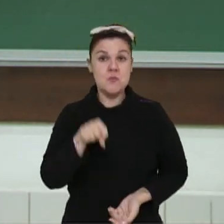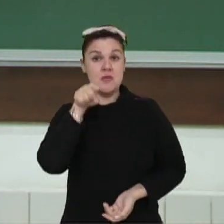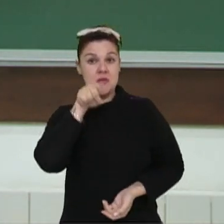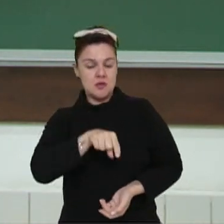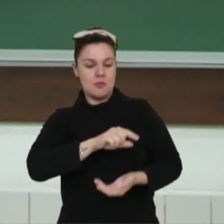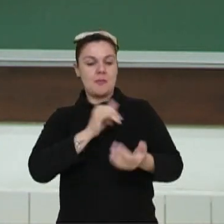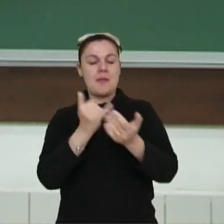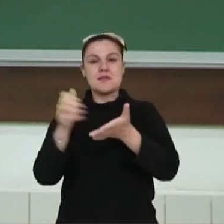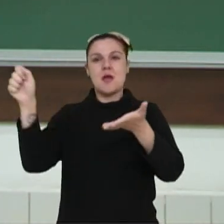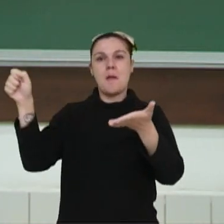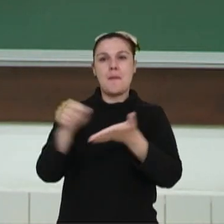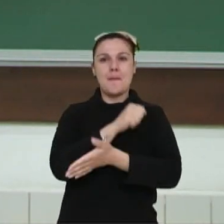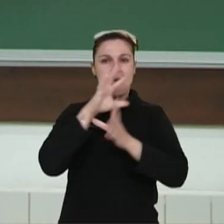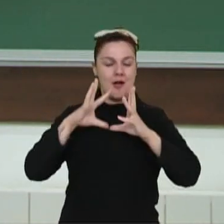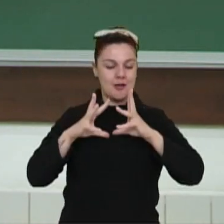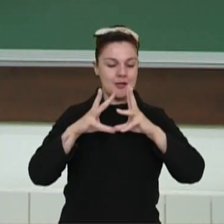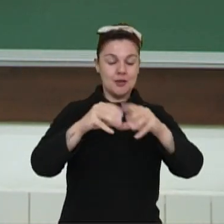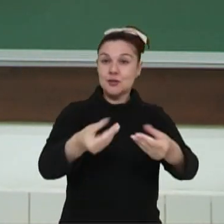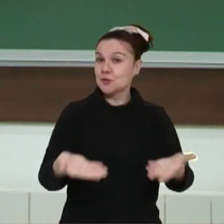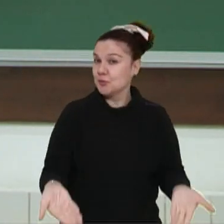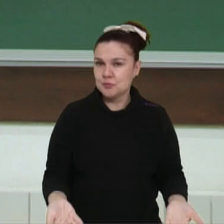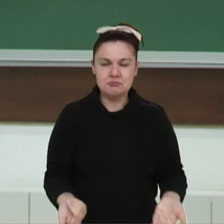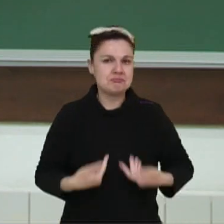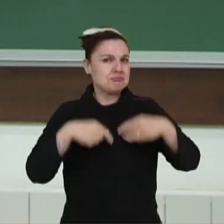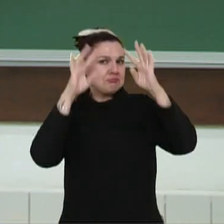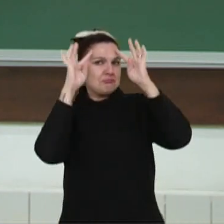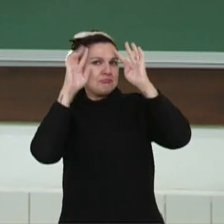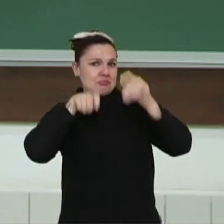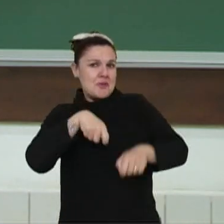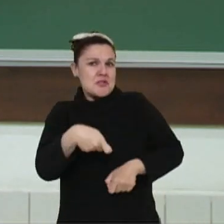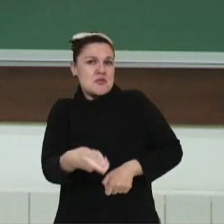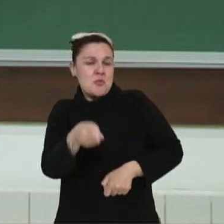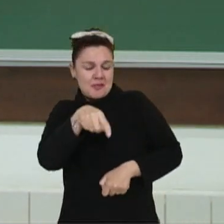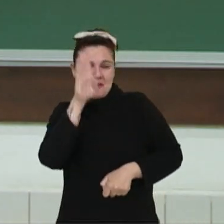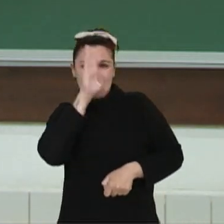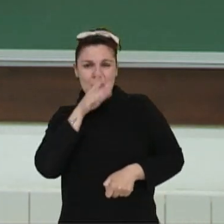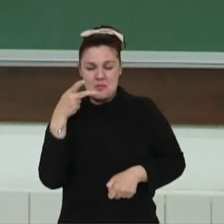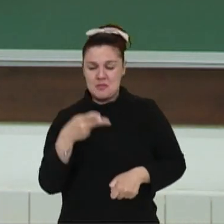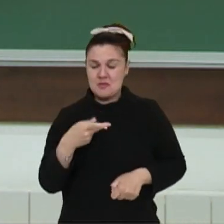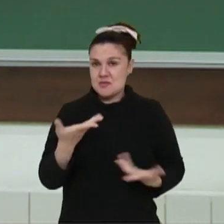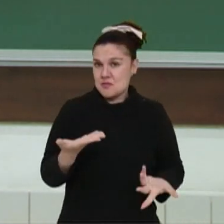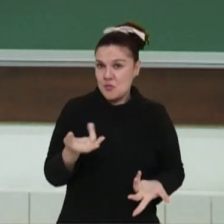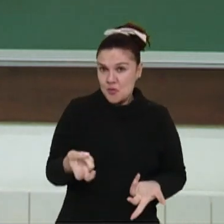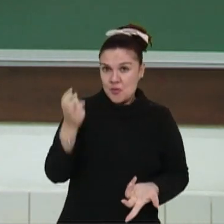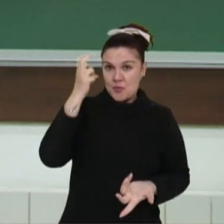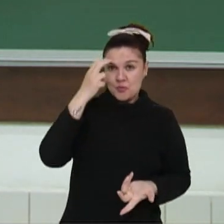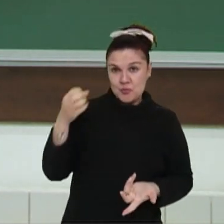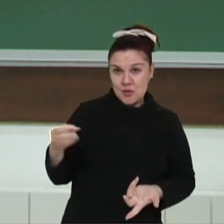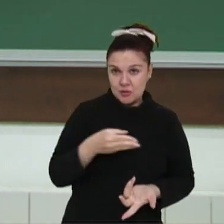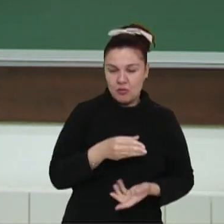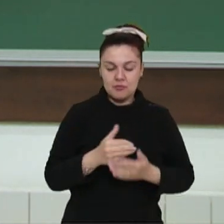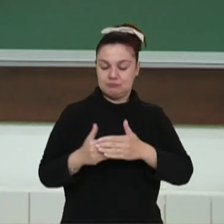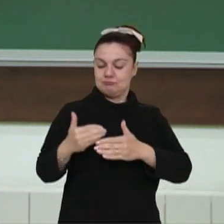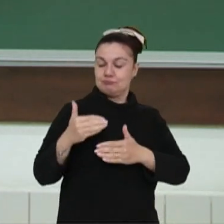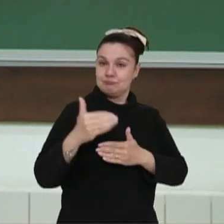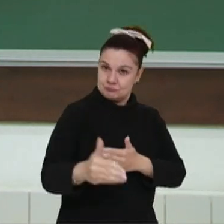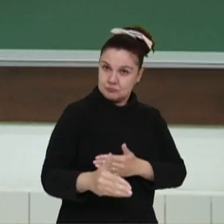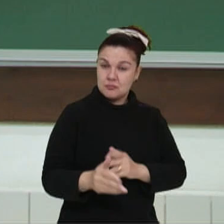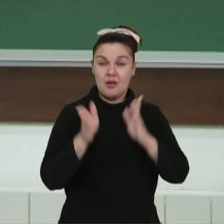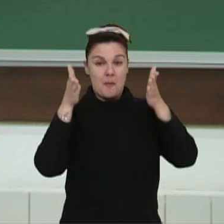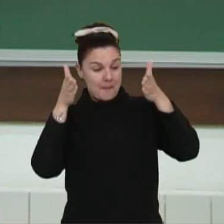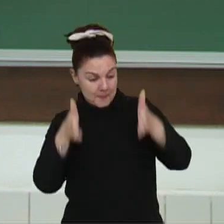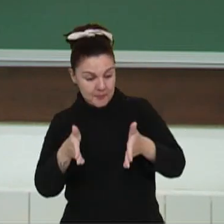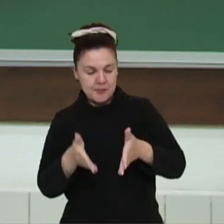apaga tudo isso e não pensa nessa cultura aqui que está acontecendo e esteve presente mesmo